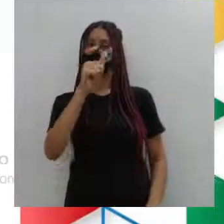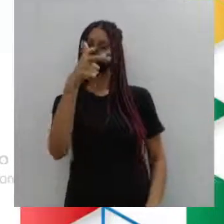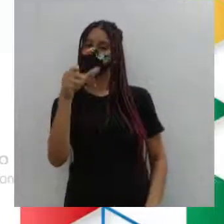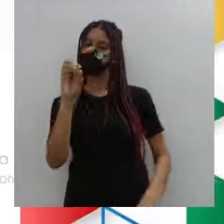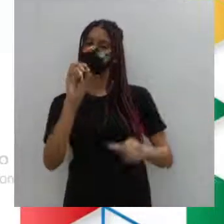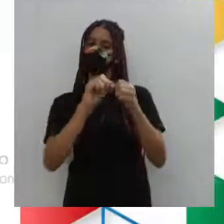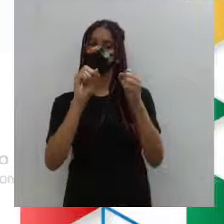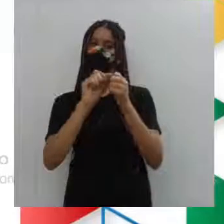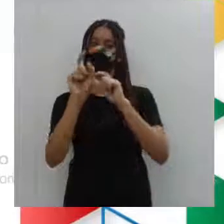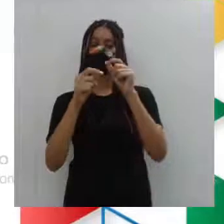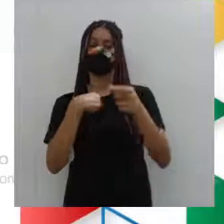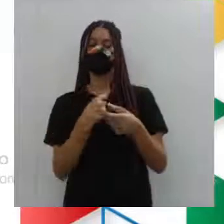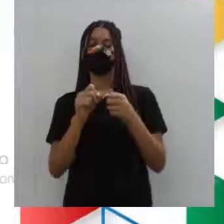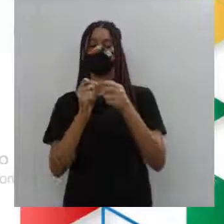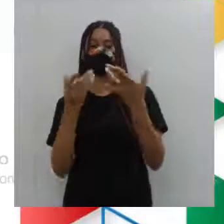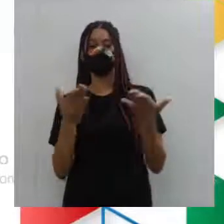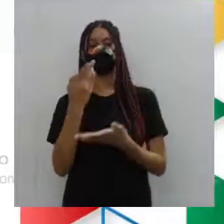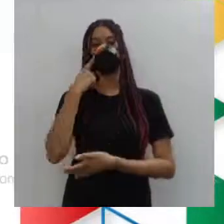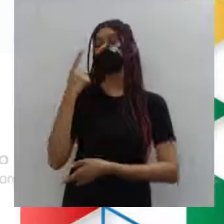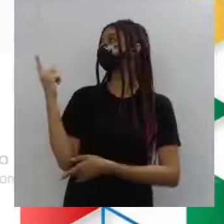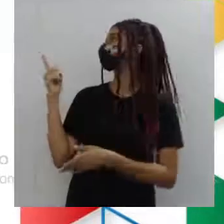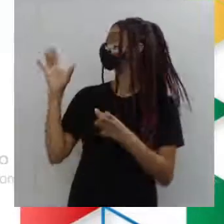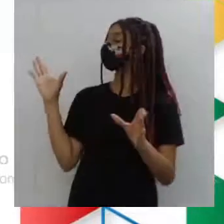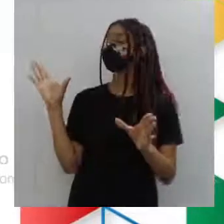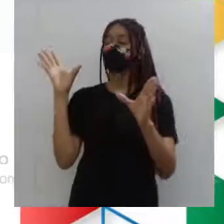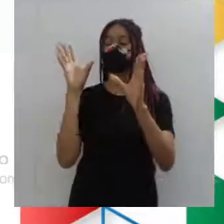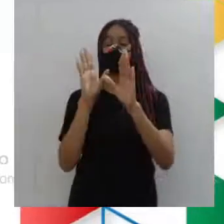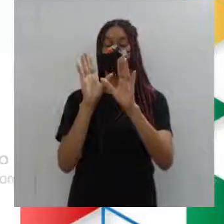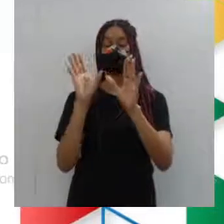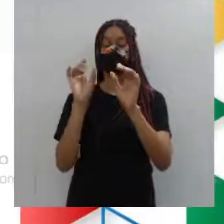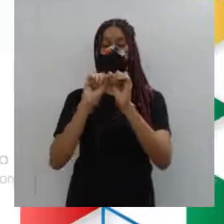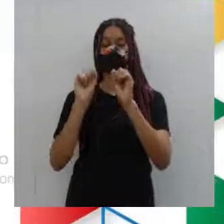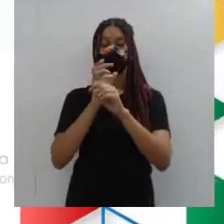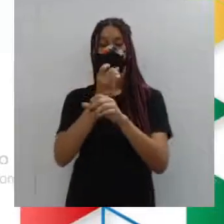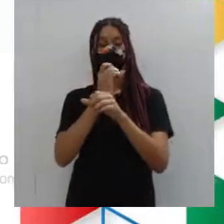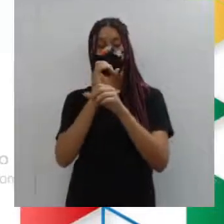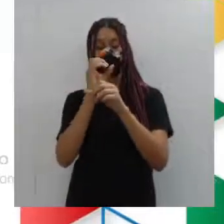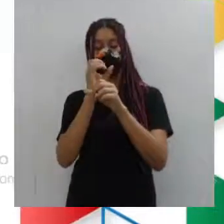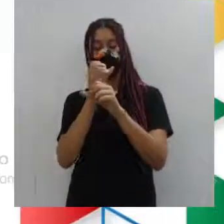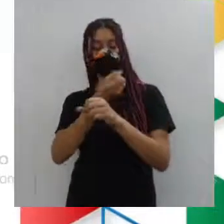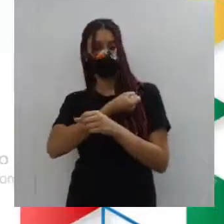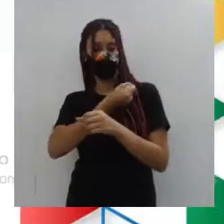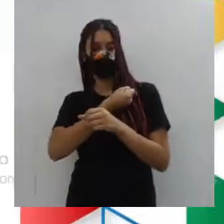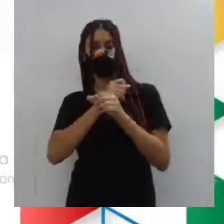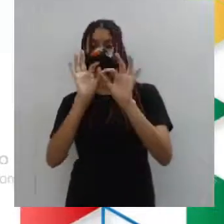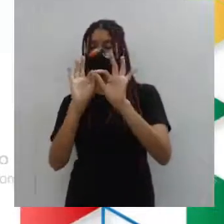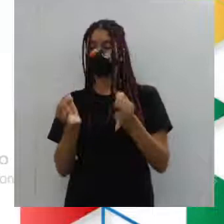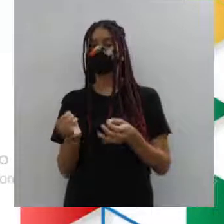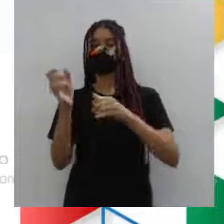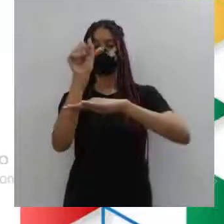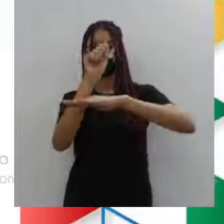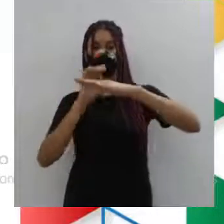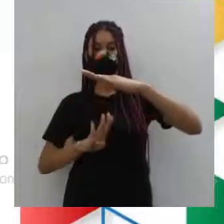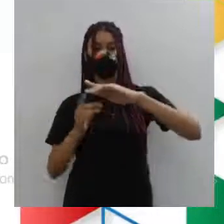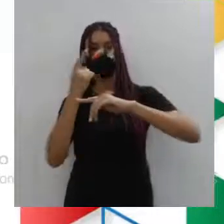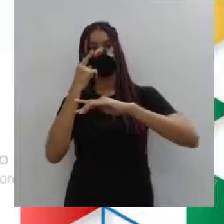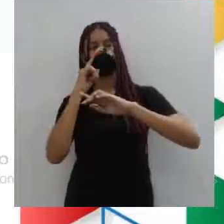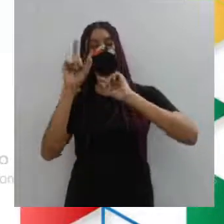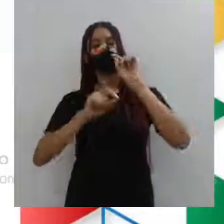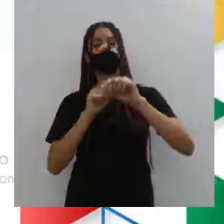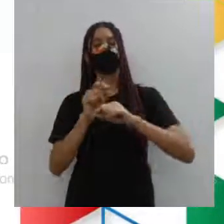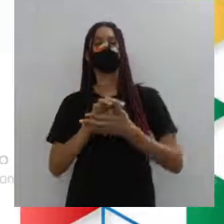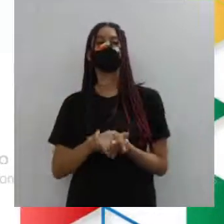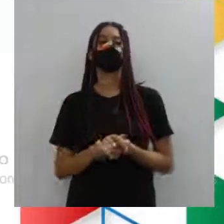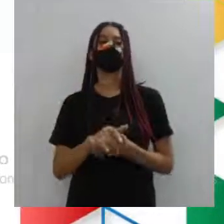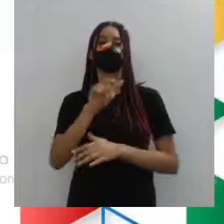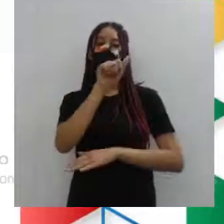isso que a gente está fazendo, ó. Fazendo a simplificação do número racional, ou seja, da fração. Simplifico ambos por 6, ou